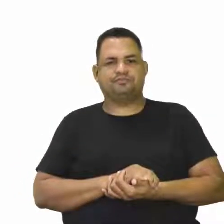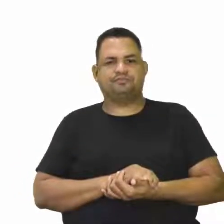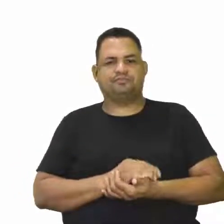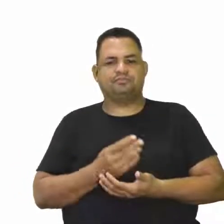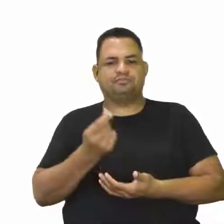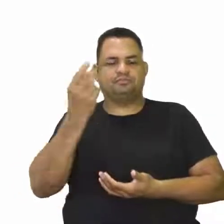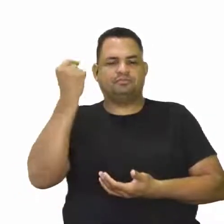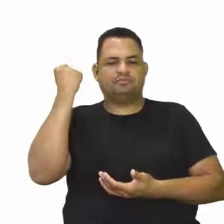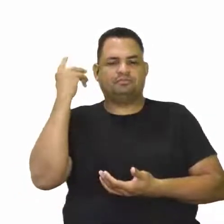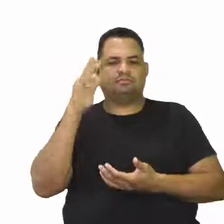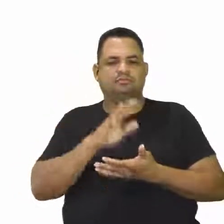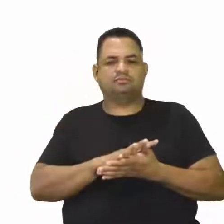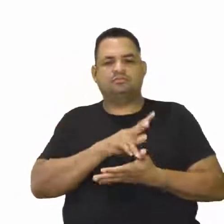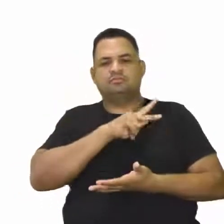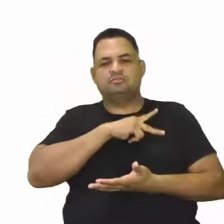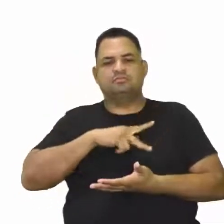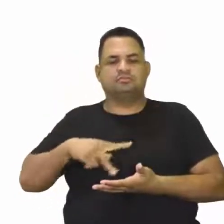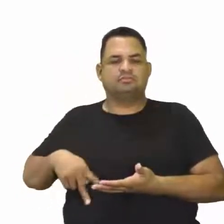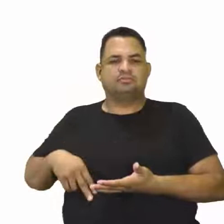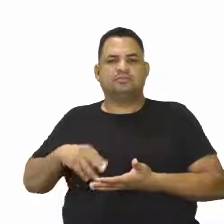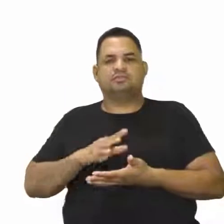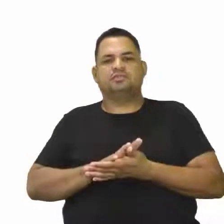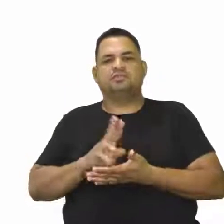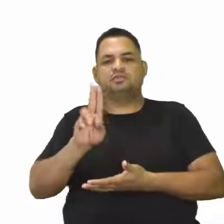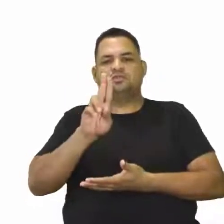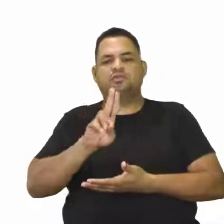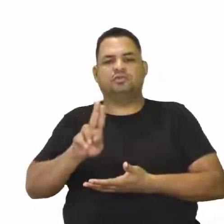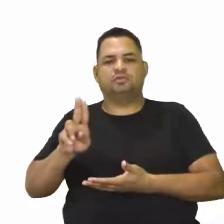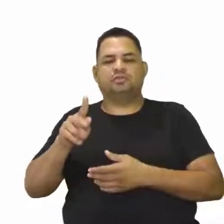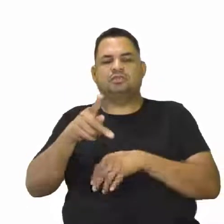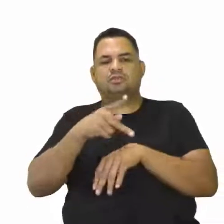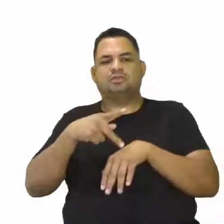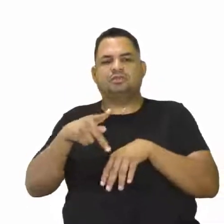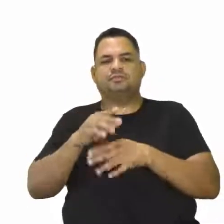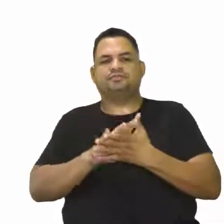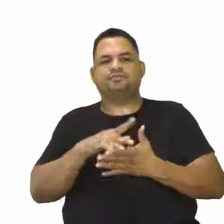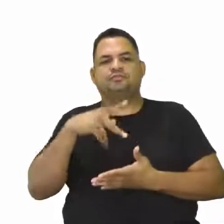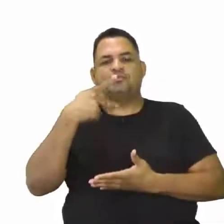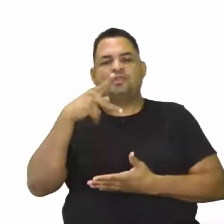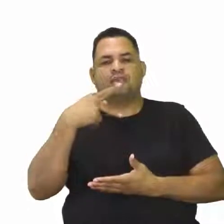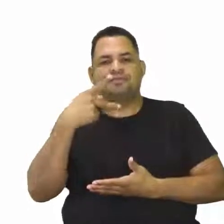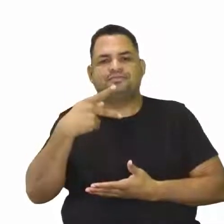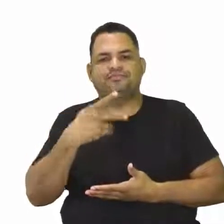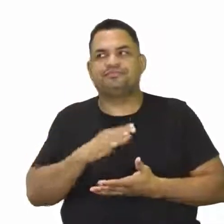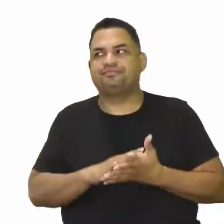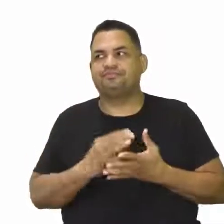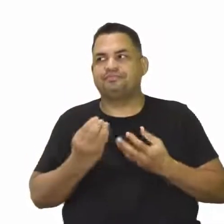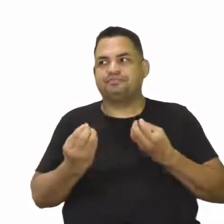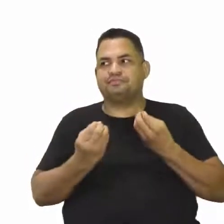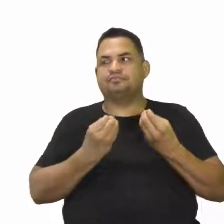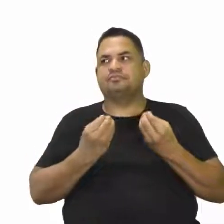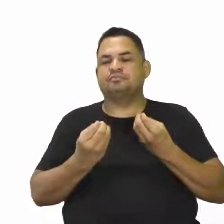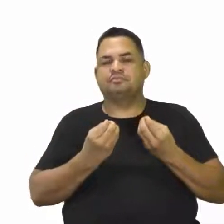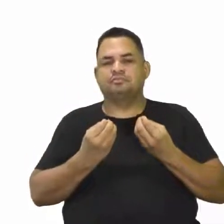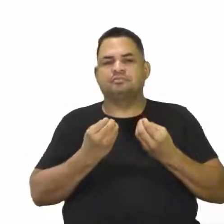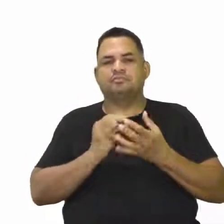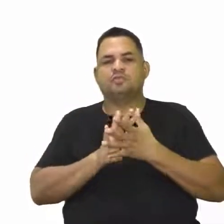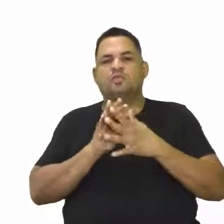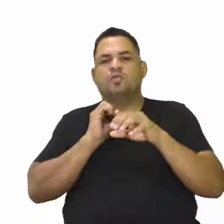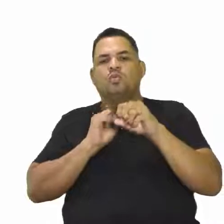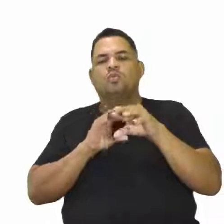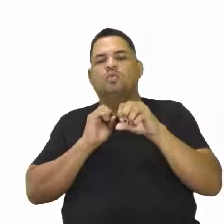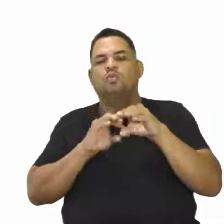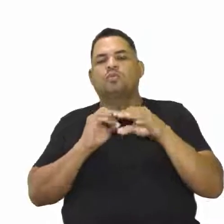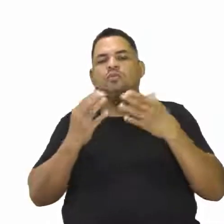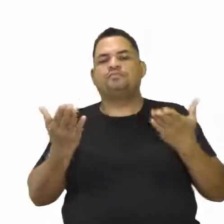antigo presidente do Uruguai. É isso. E aí ele fala de como a